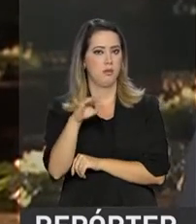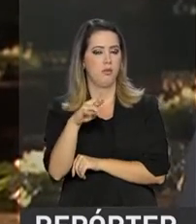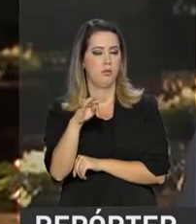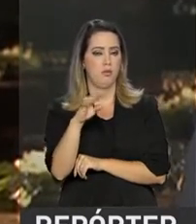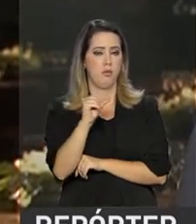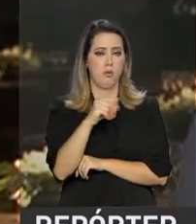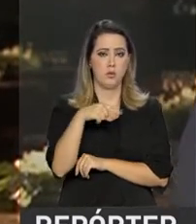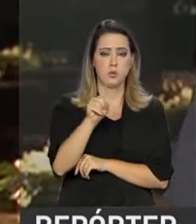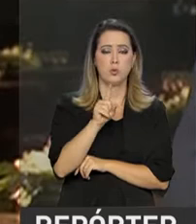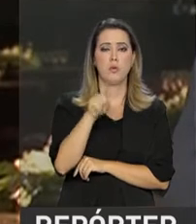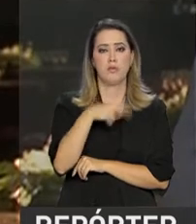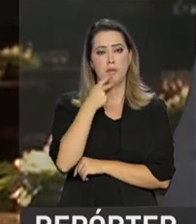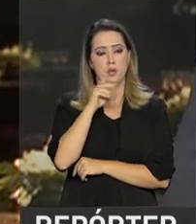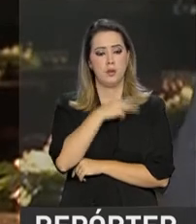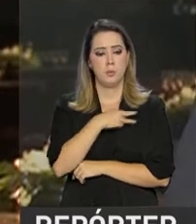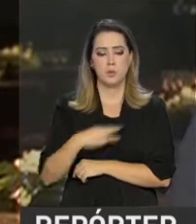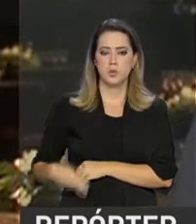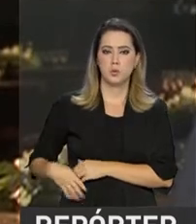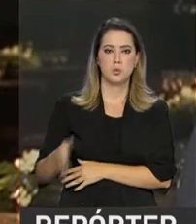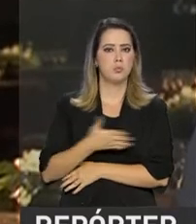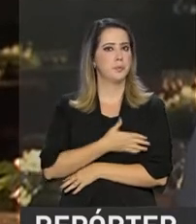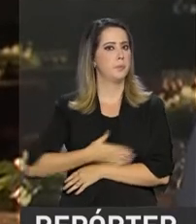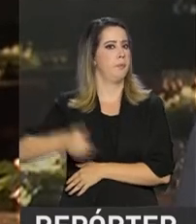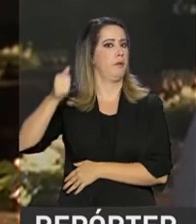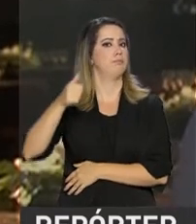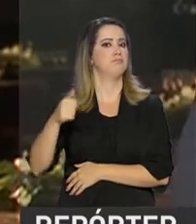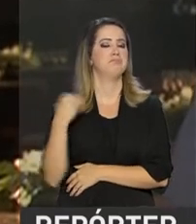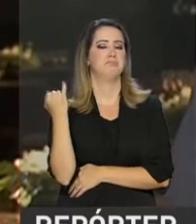que o ministro se destacou ao começar a